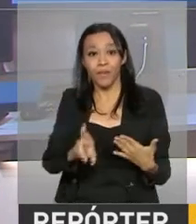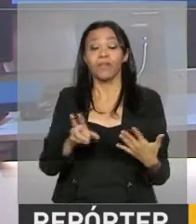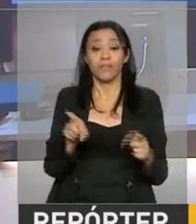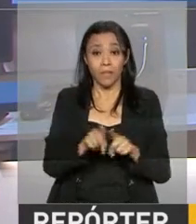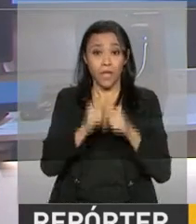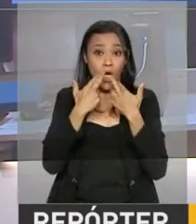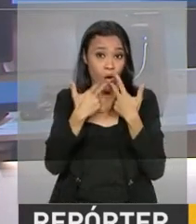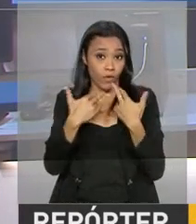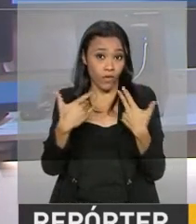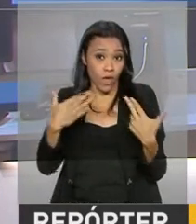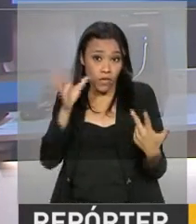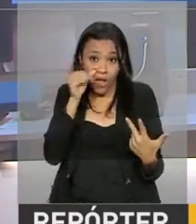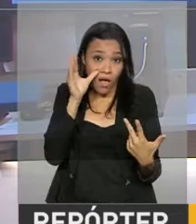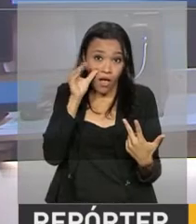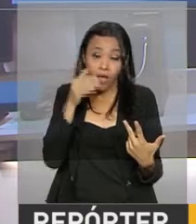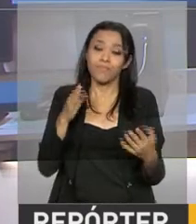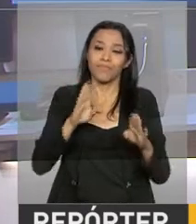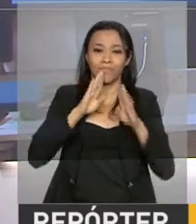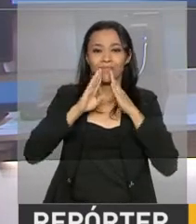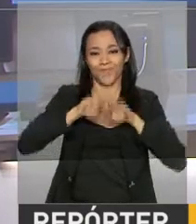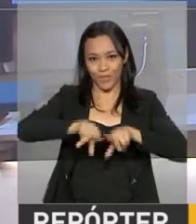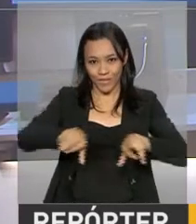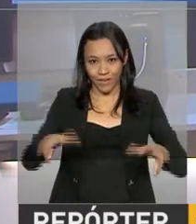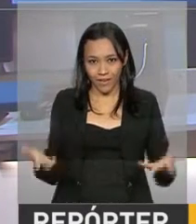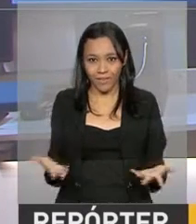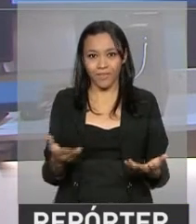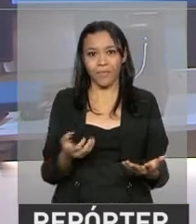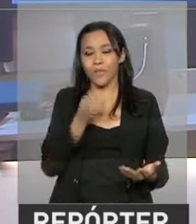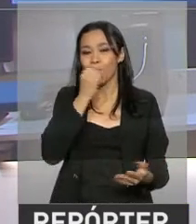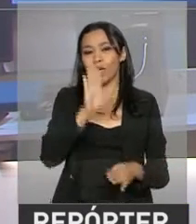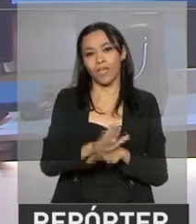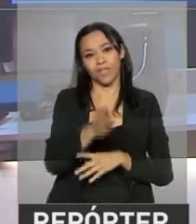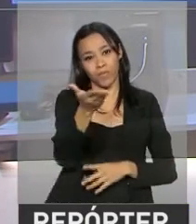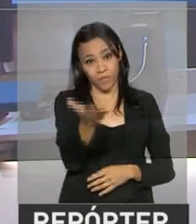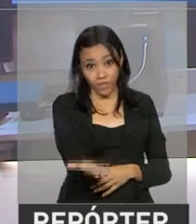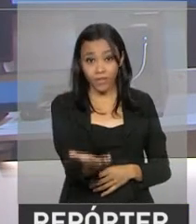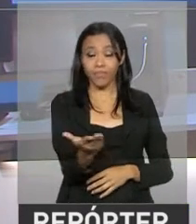também as novidades em nossas redes sociais. Uma